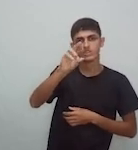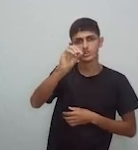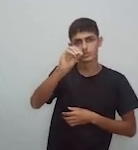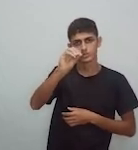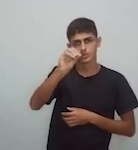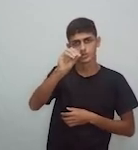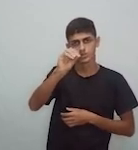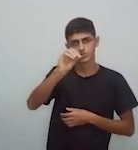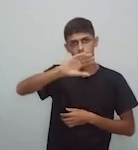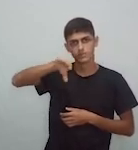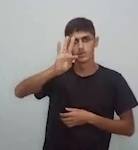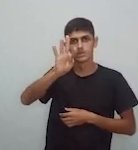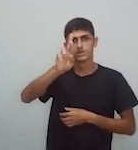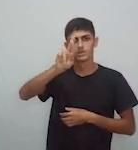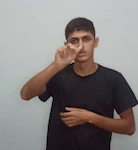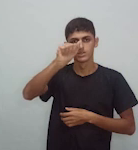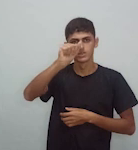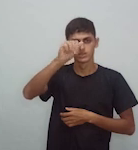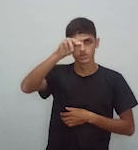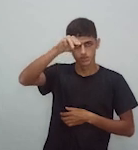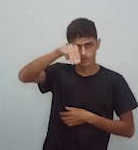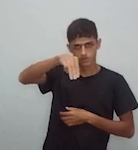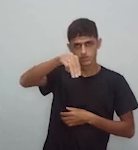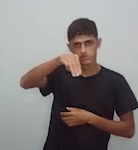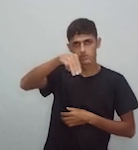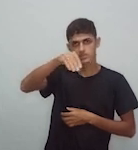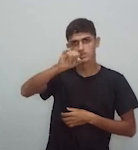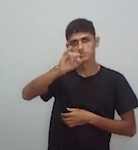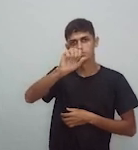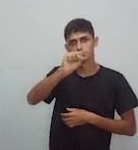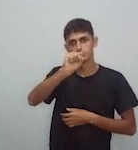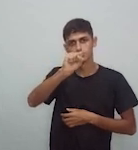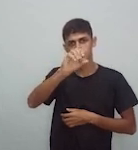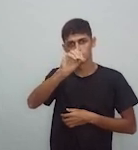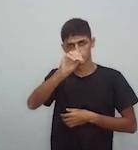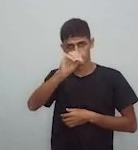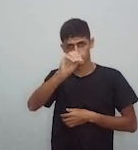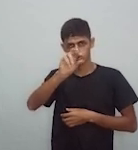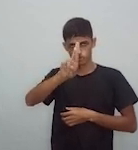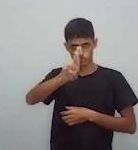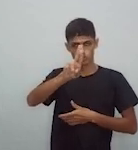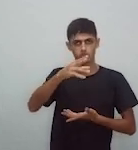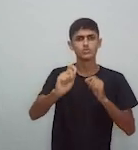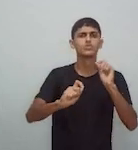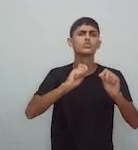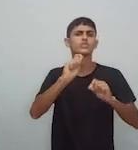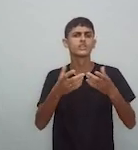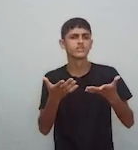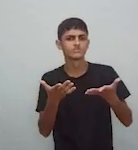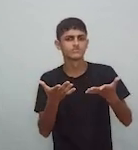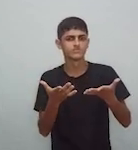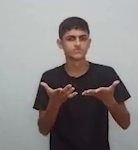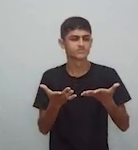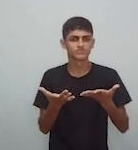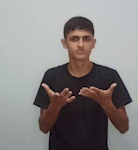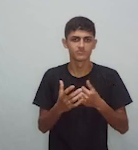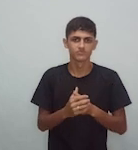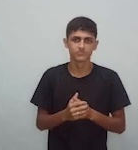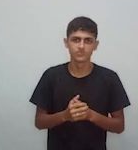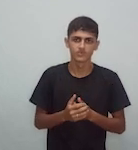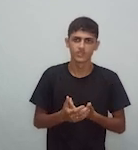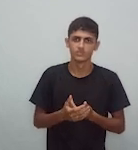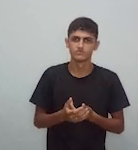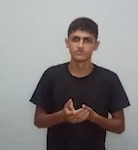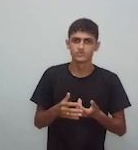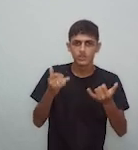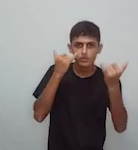neurotransmissores? Neurotransmissores é o que vai meio que controlar nossa vida, porque a gente precisa ter um